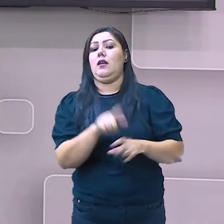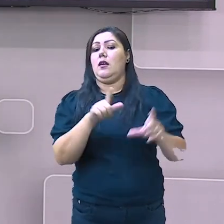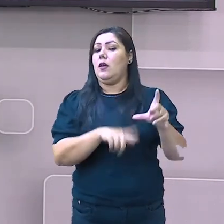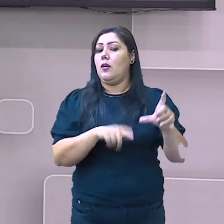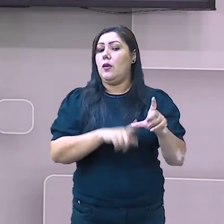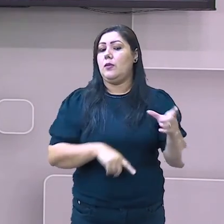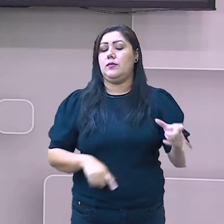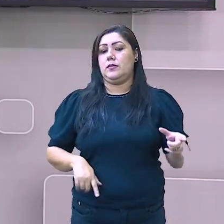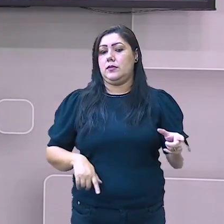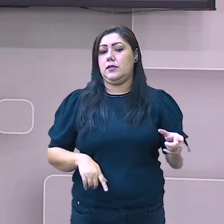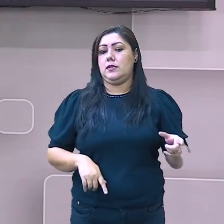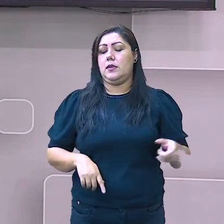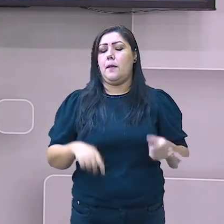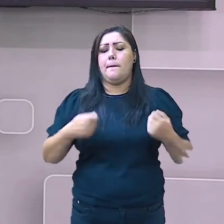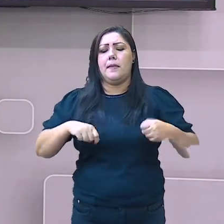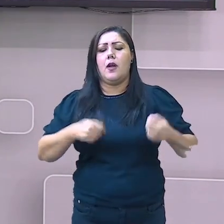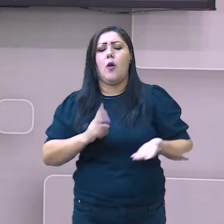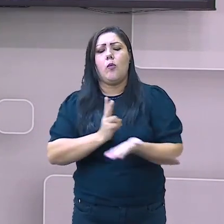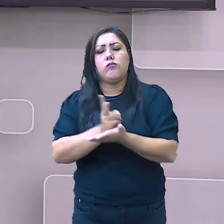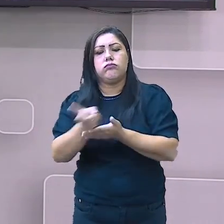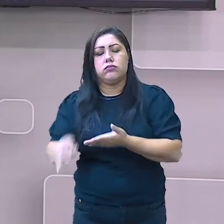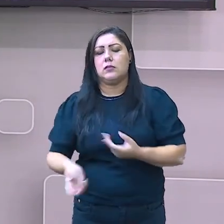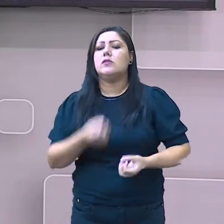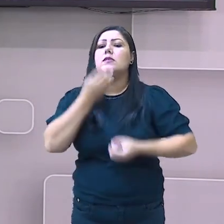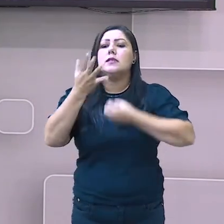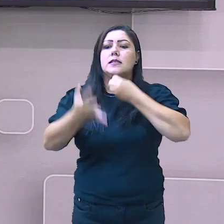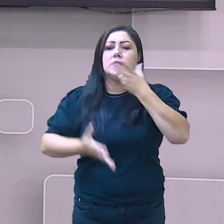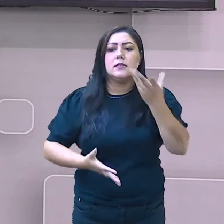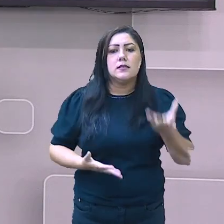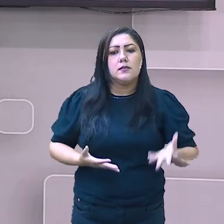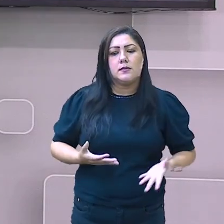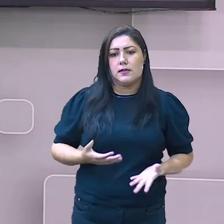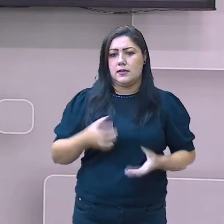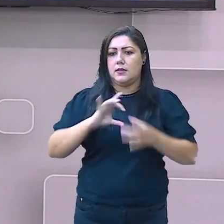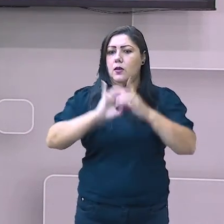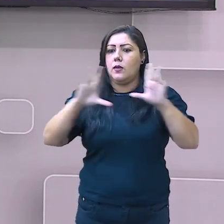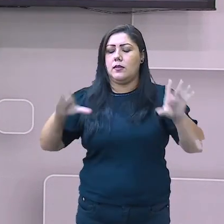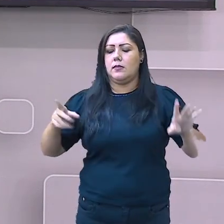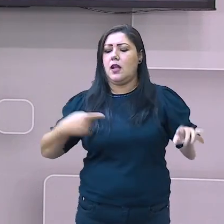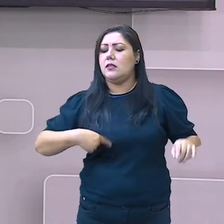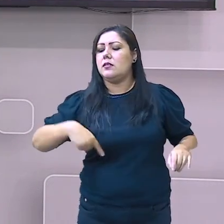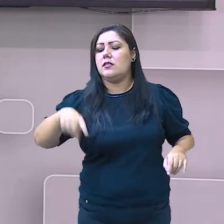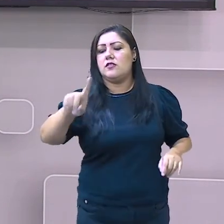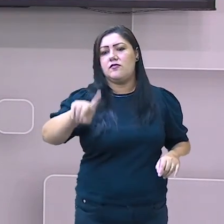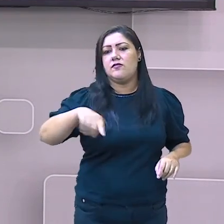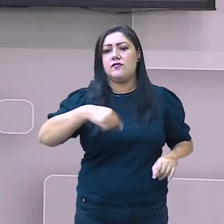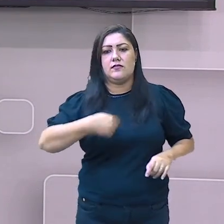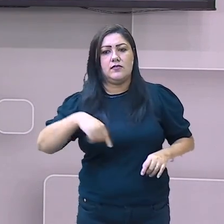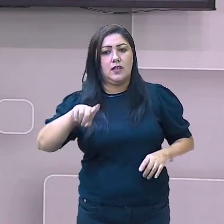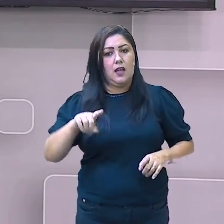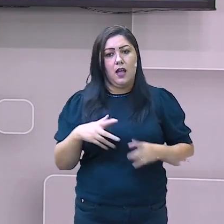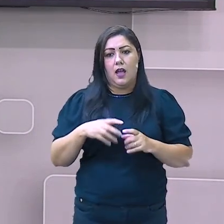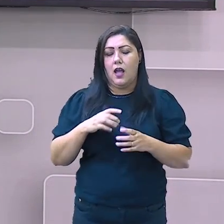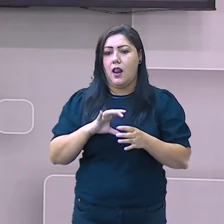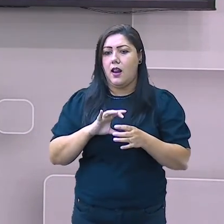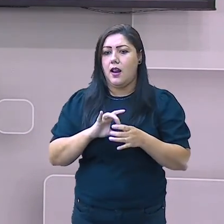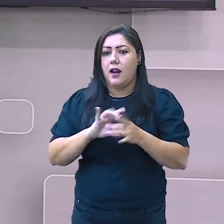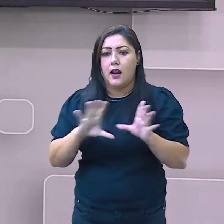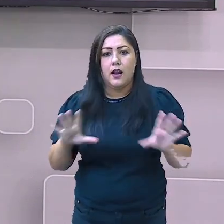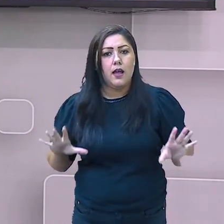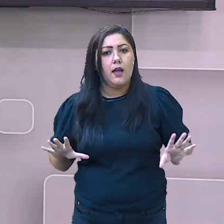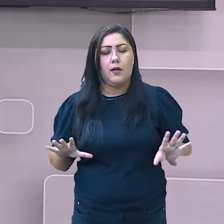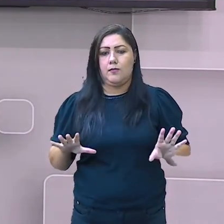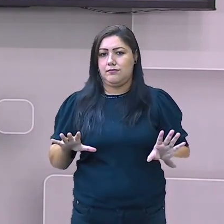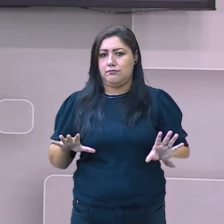nossa liberdade de expressão, o ir, o vir, a nossa liberdade, ela